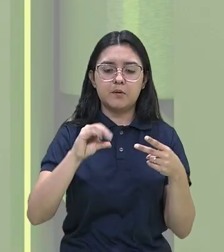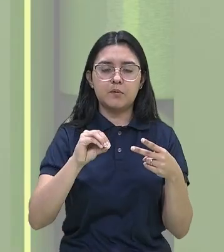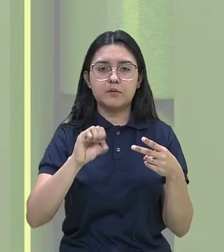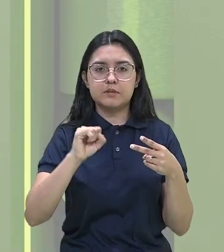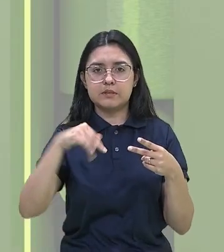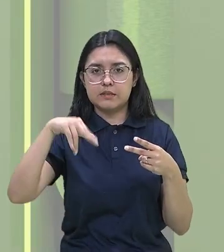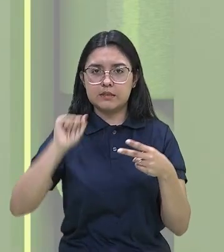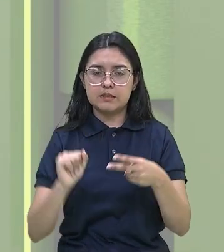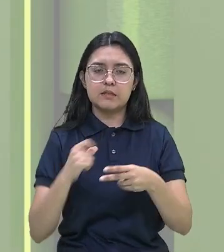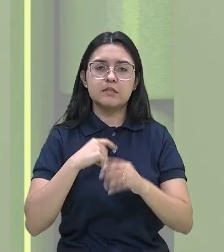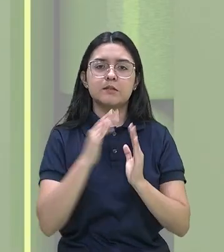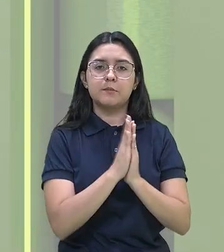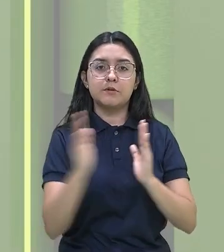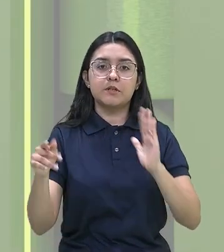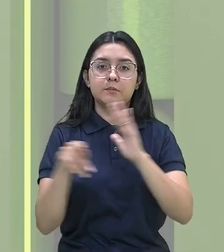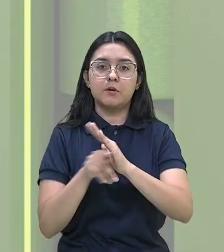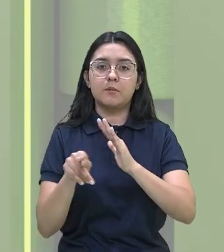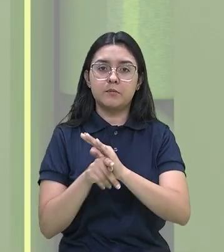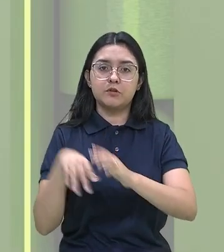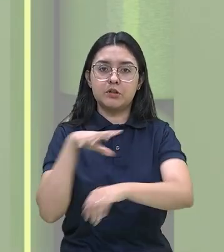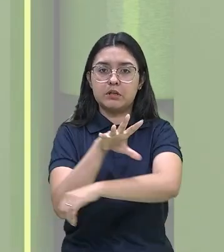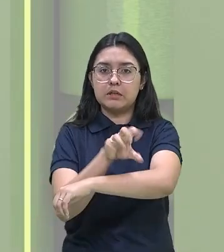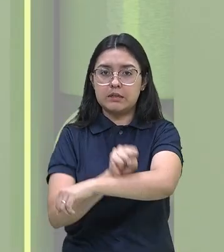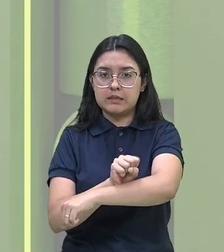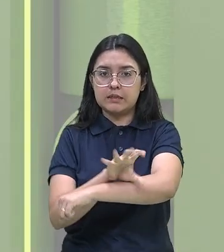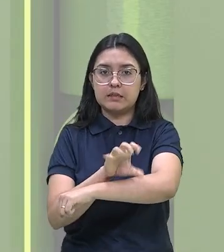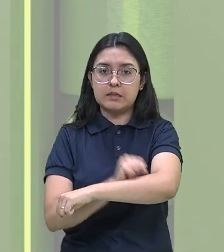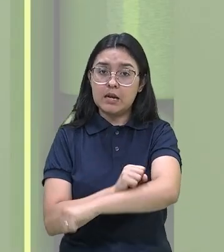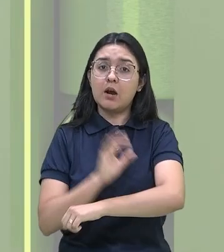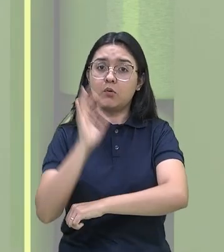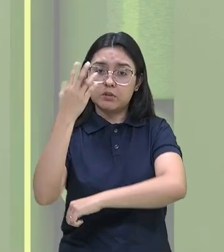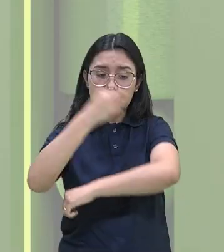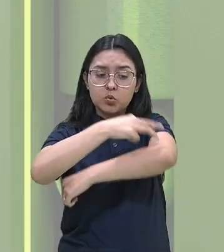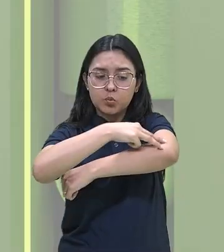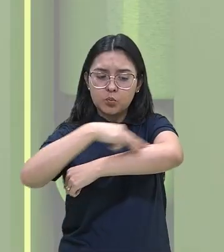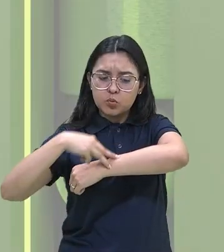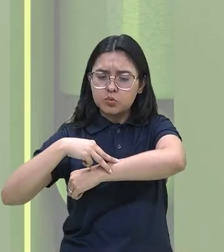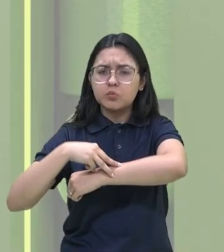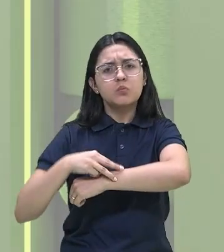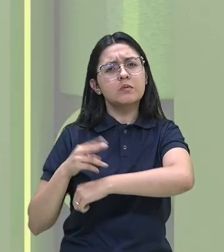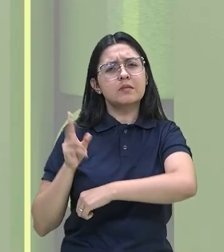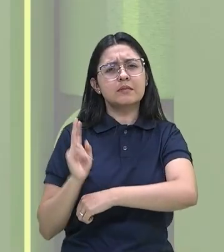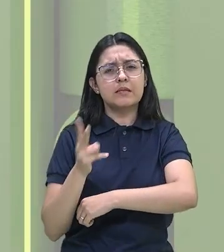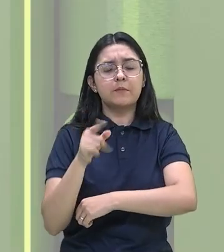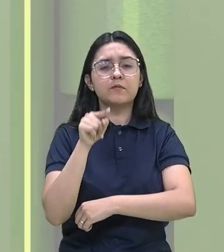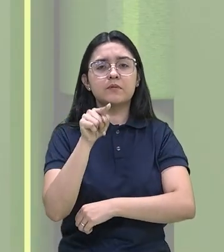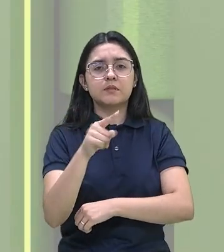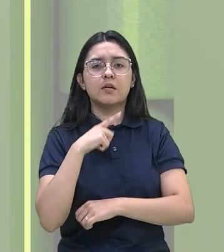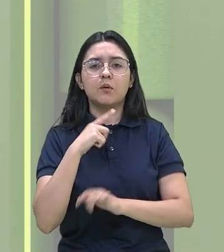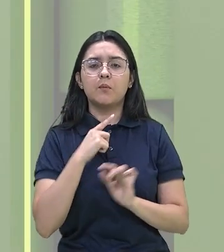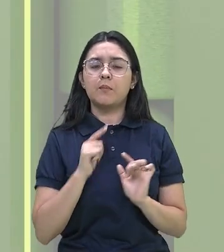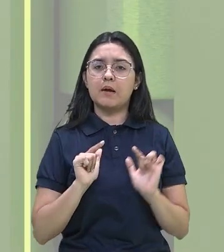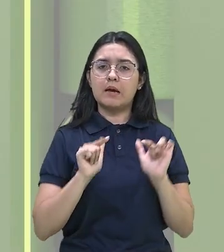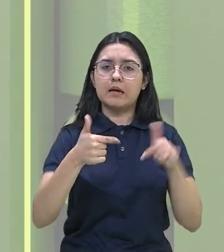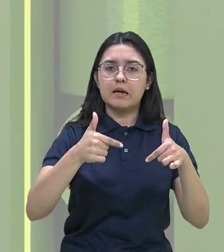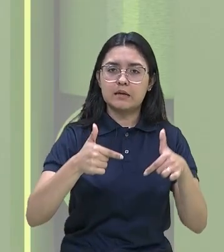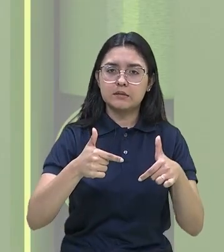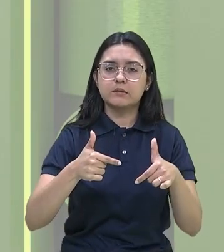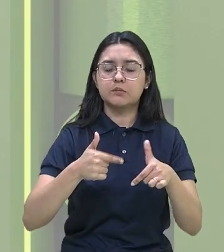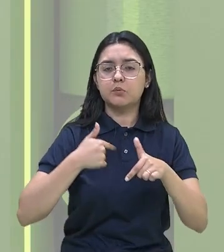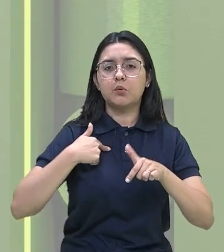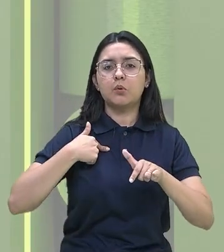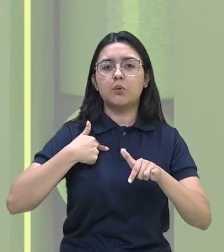e relaxamento. E isso acontece lá no músculo, toda vez que você está realizando alguma função,